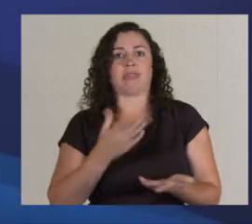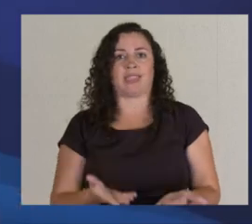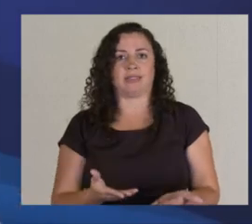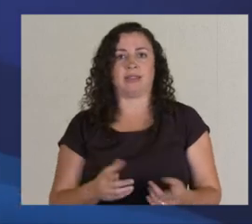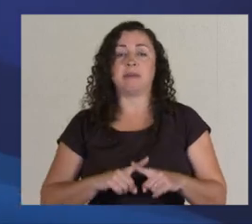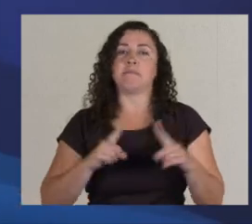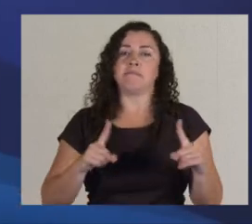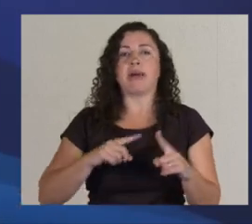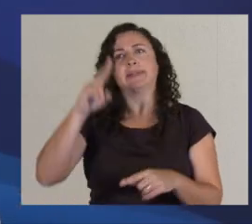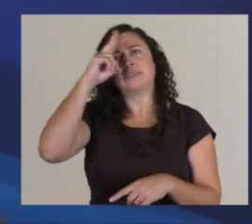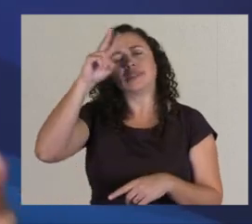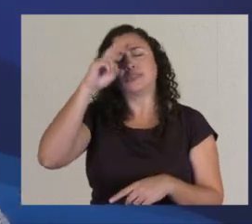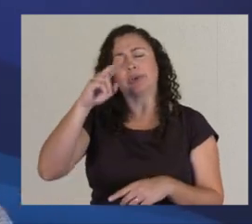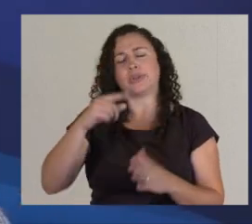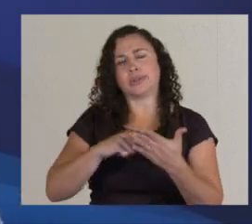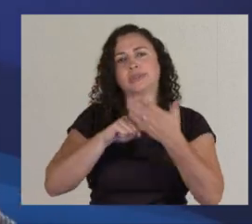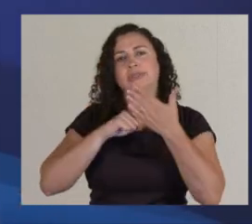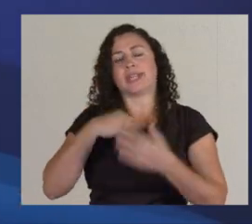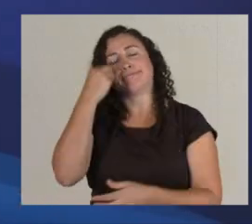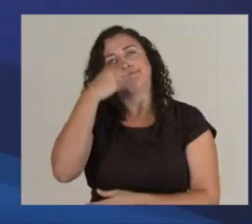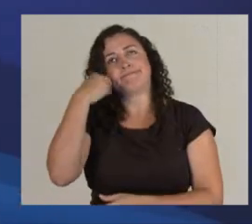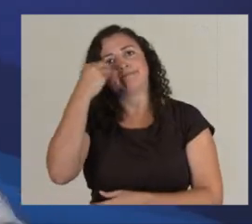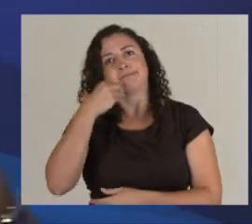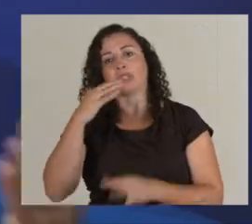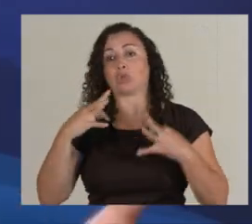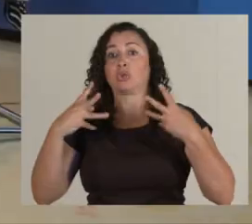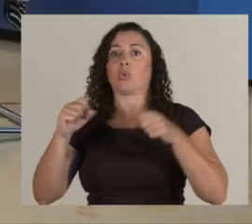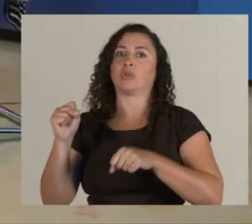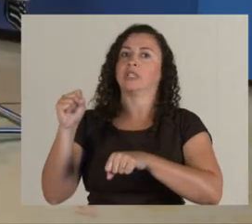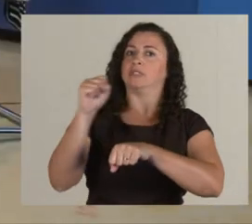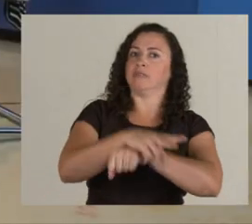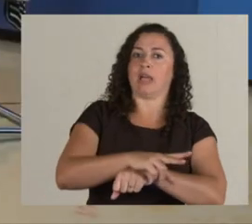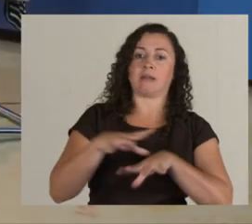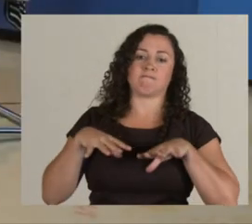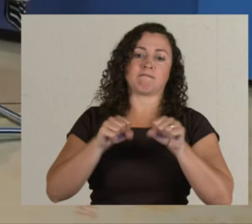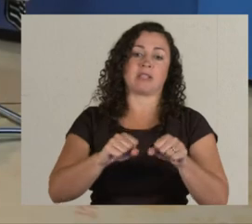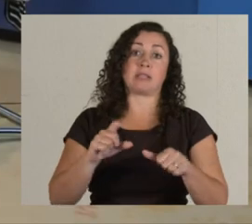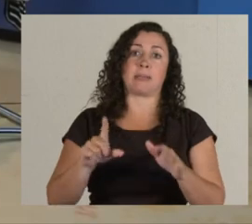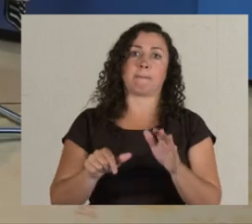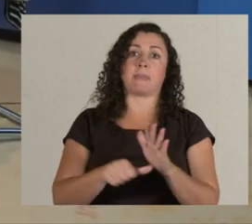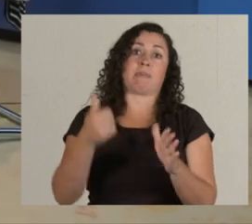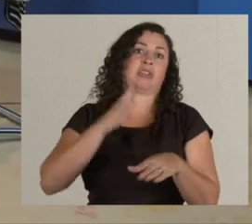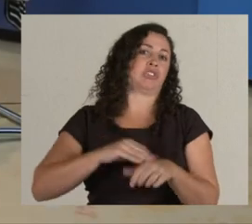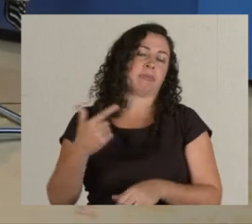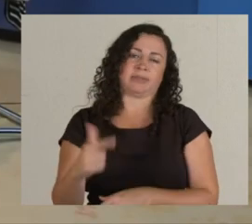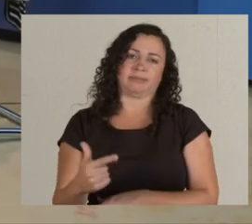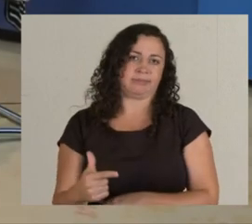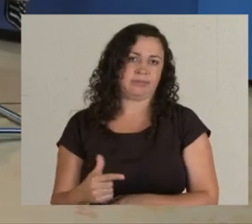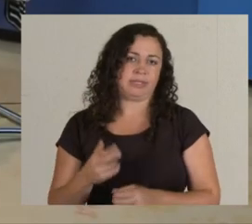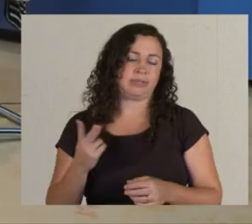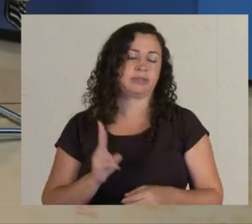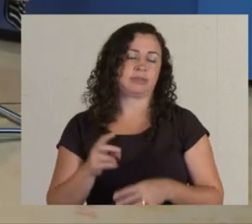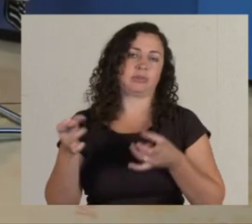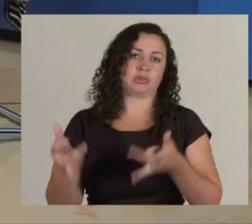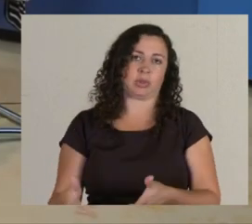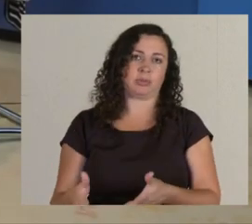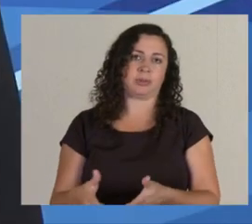Mas a história nos diz que nunca houve preenchimento total das vagas na primeira chamada.